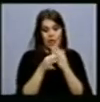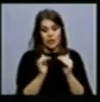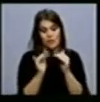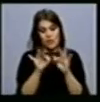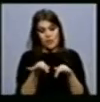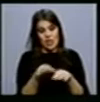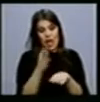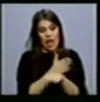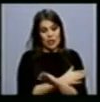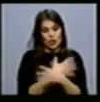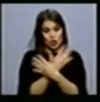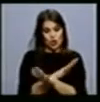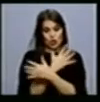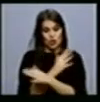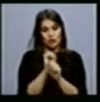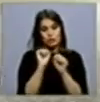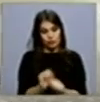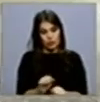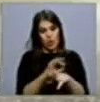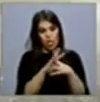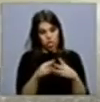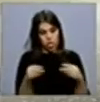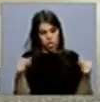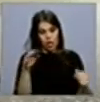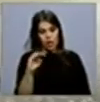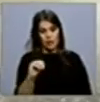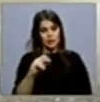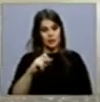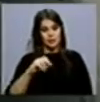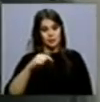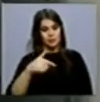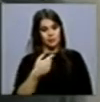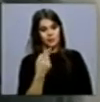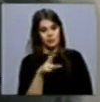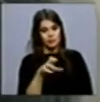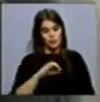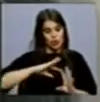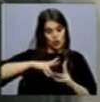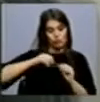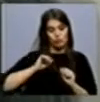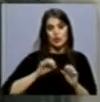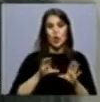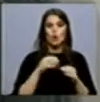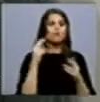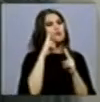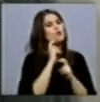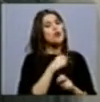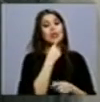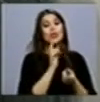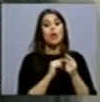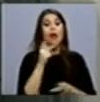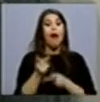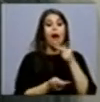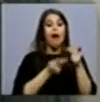autenticamente queimada na atmosfera de Saturno. E agora estes últimos dados, houve uma equipa de investigação que diz que analisou